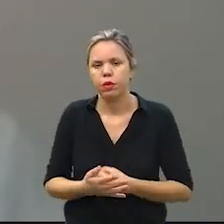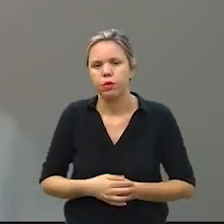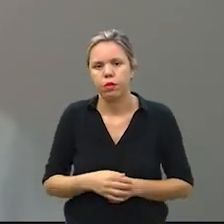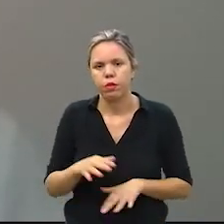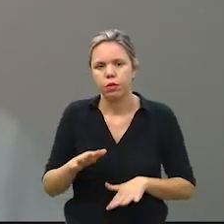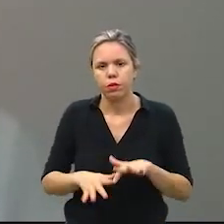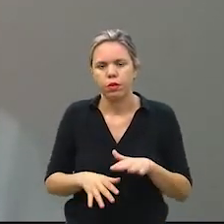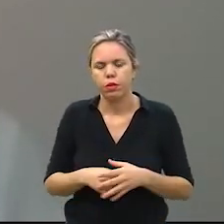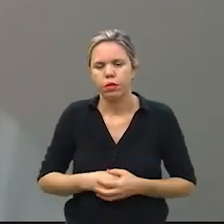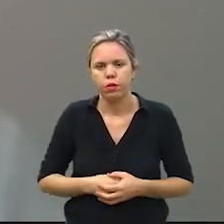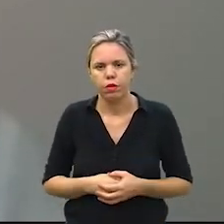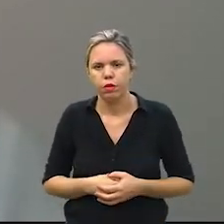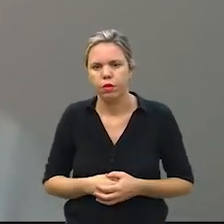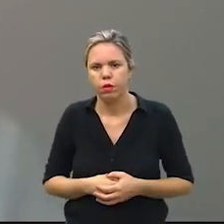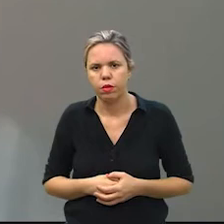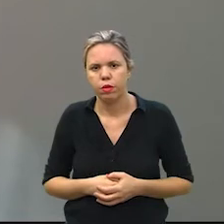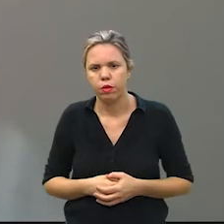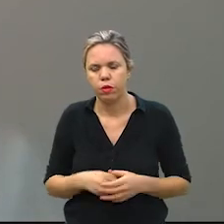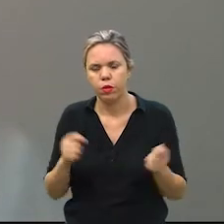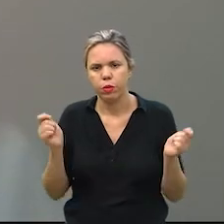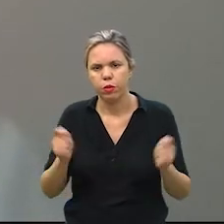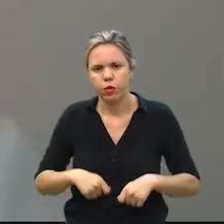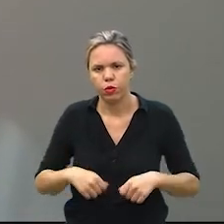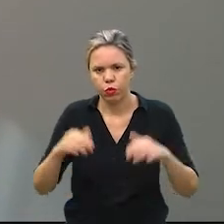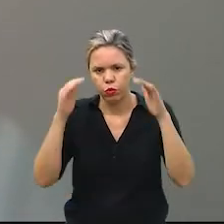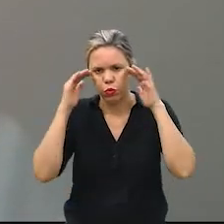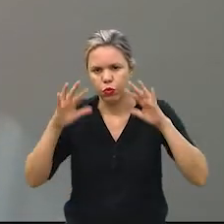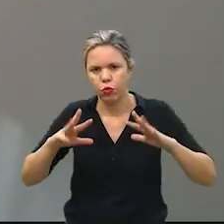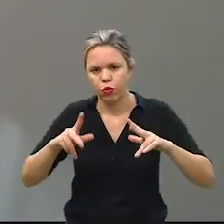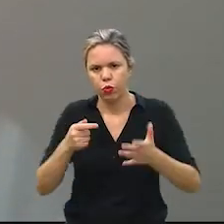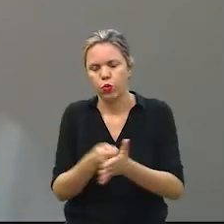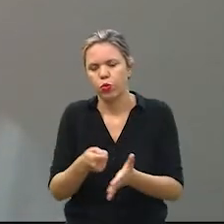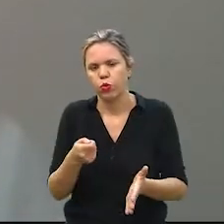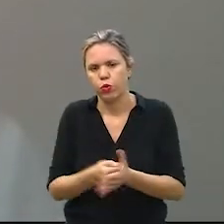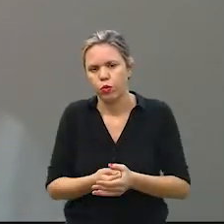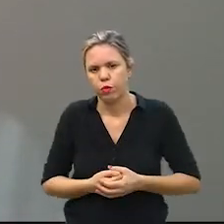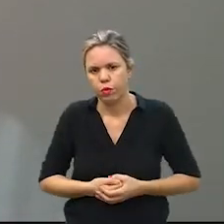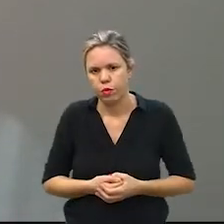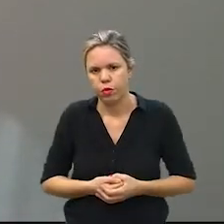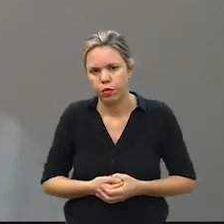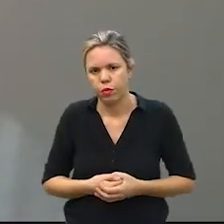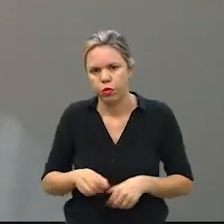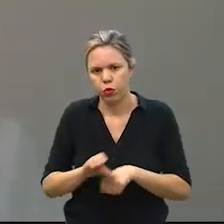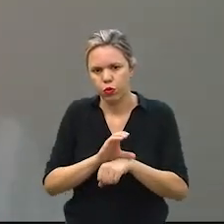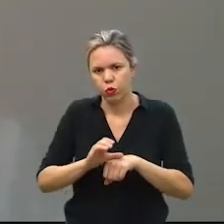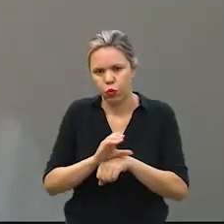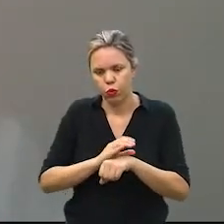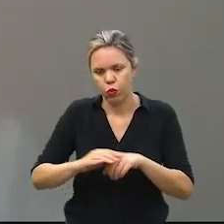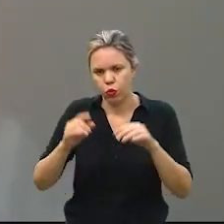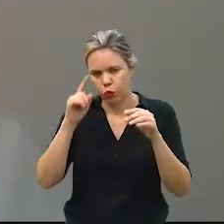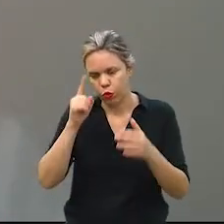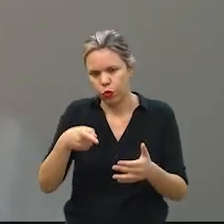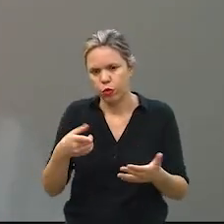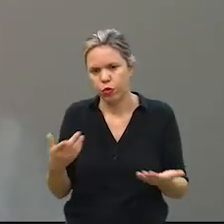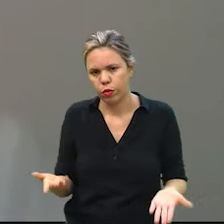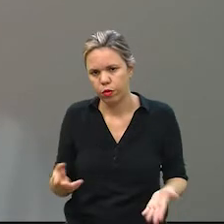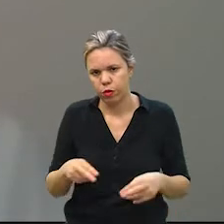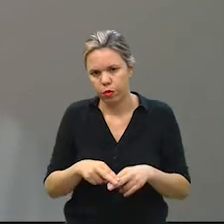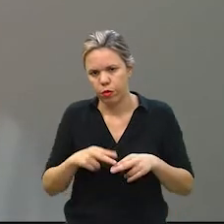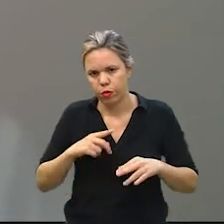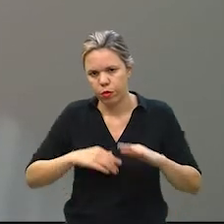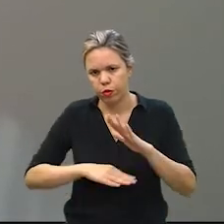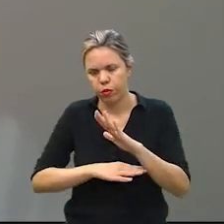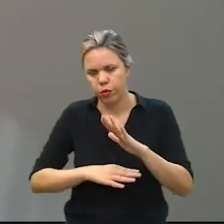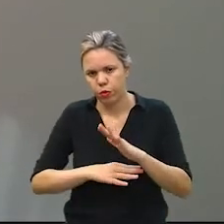talvez seja possível cumprir todas as obrigações que a Constituição determina. Por isso que nós temos a